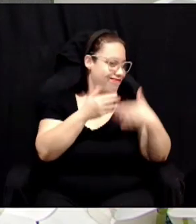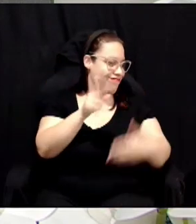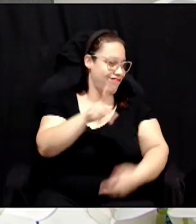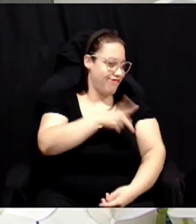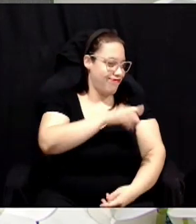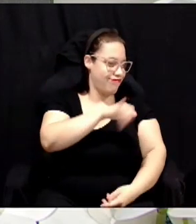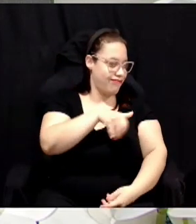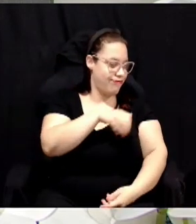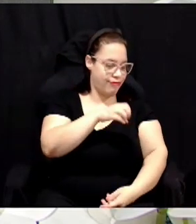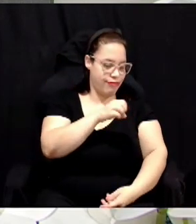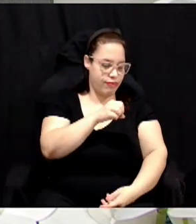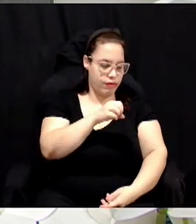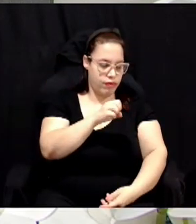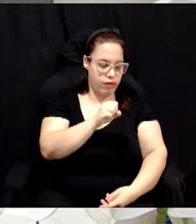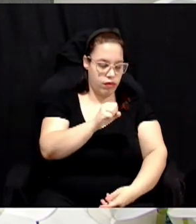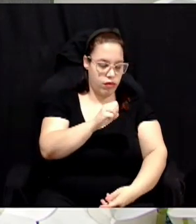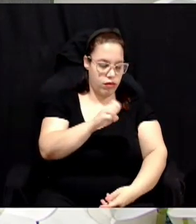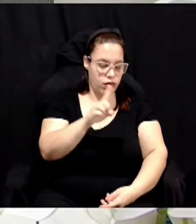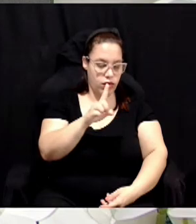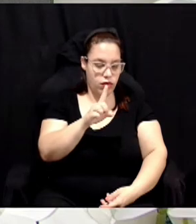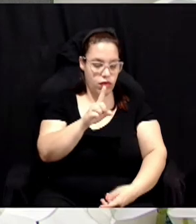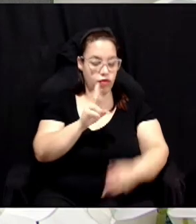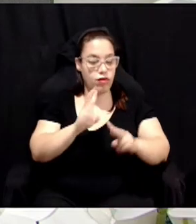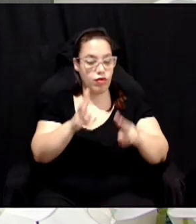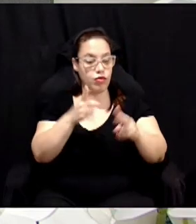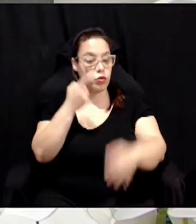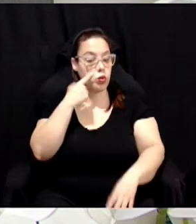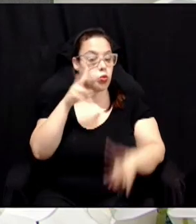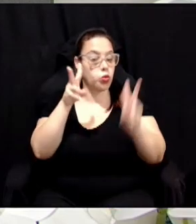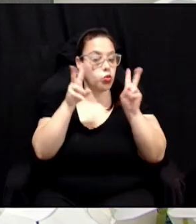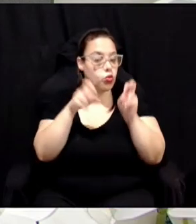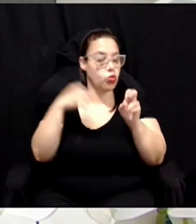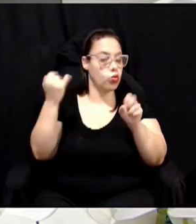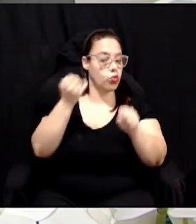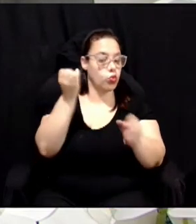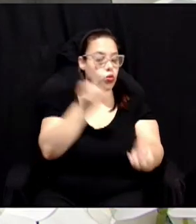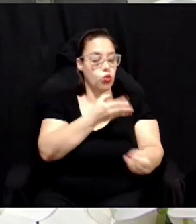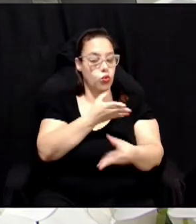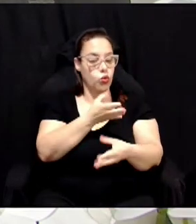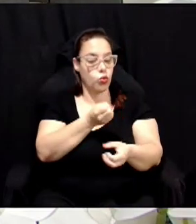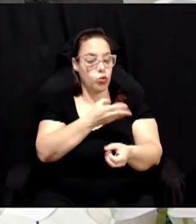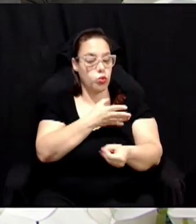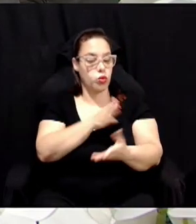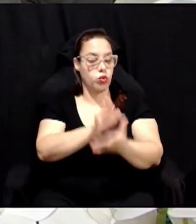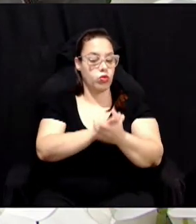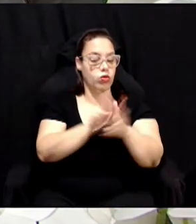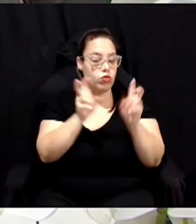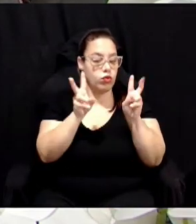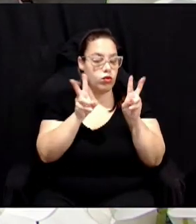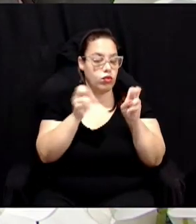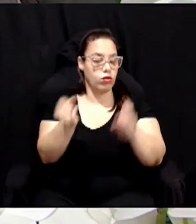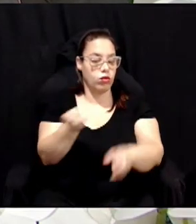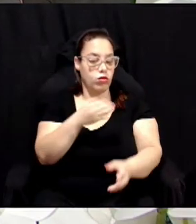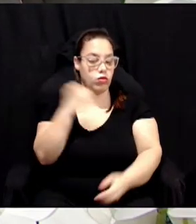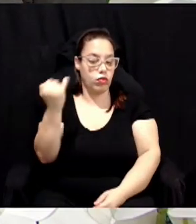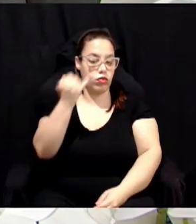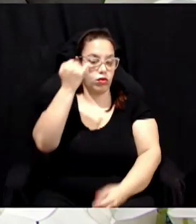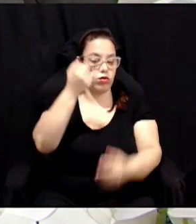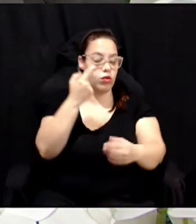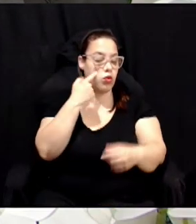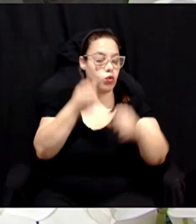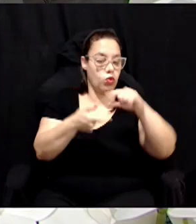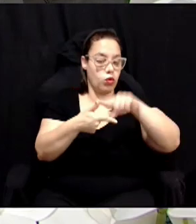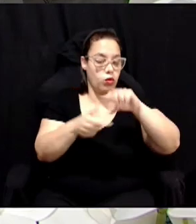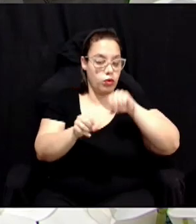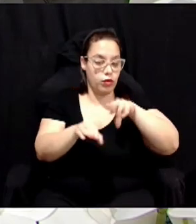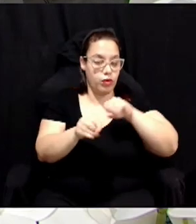Alves, porque claro, ele sempre traz temas super atualizados, temas super importantes aqui no quadro De Olho na Educação. E